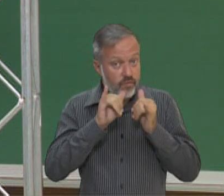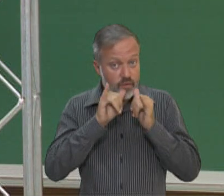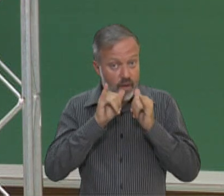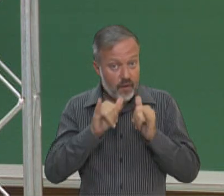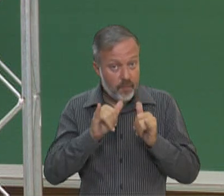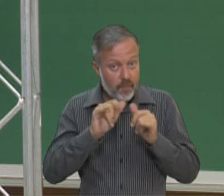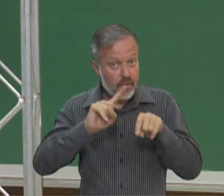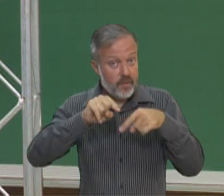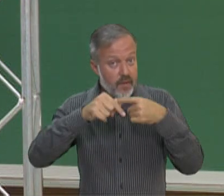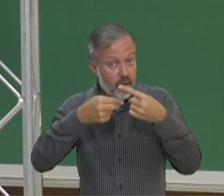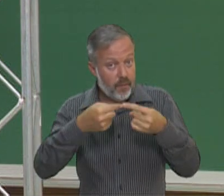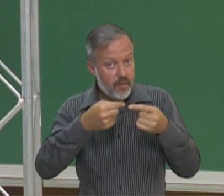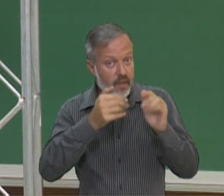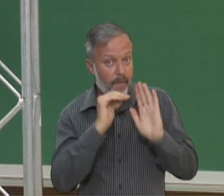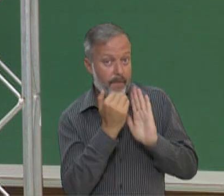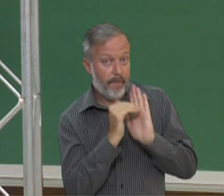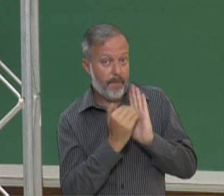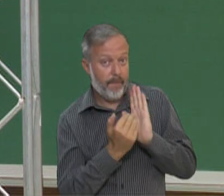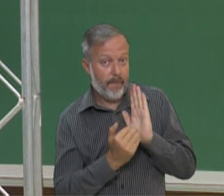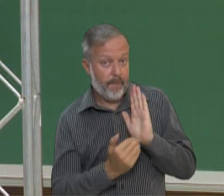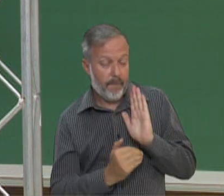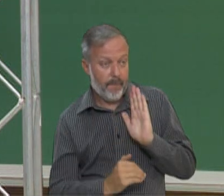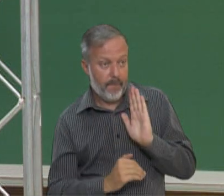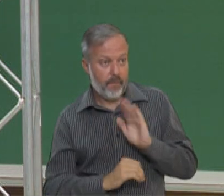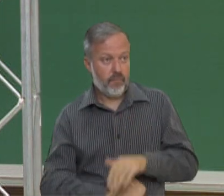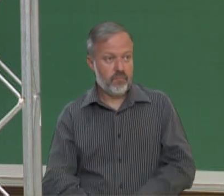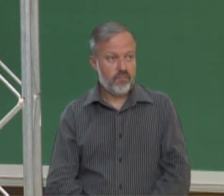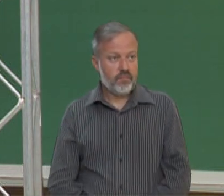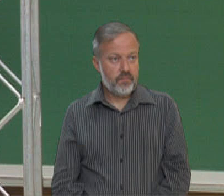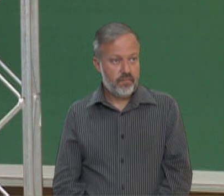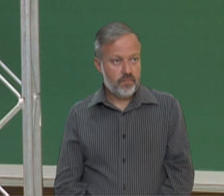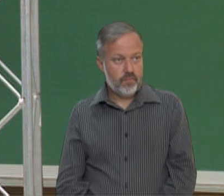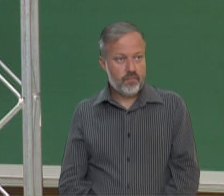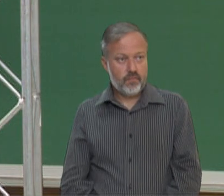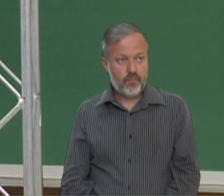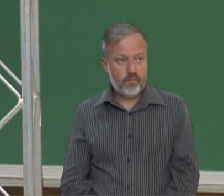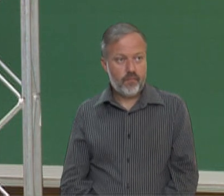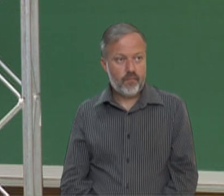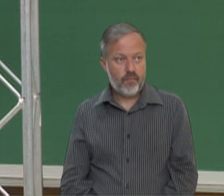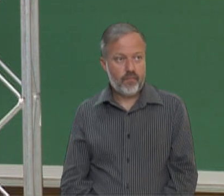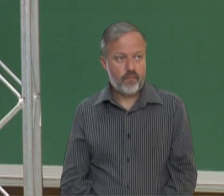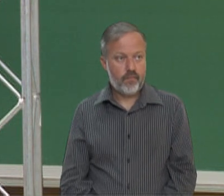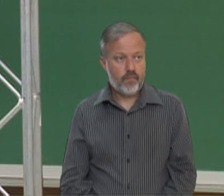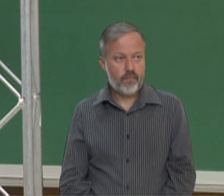ser depois toda desenvolvida, ok?